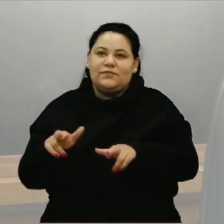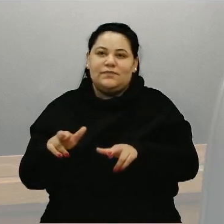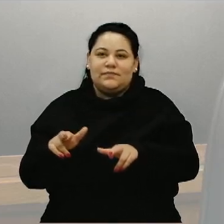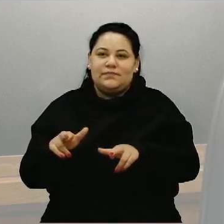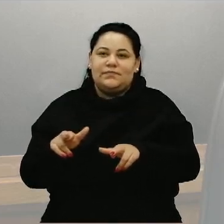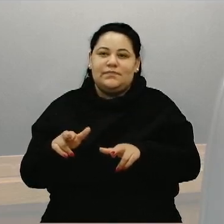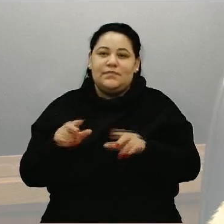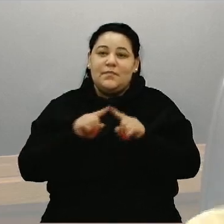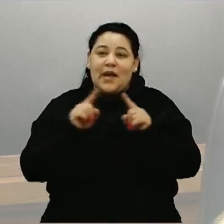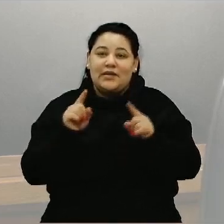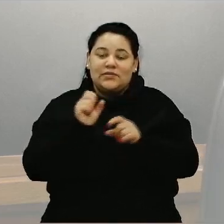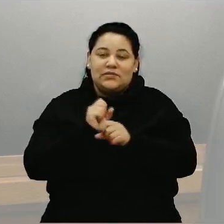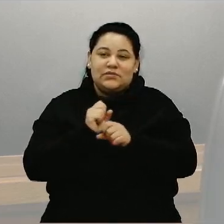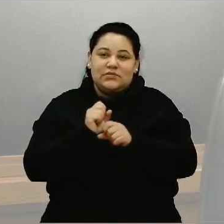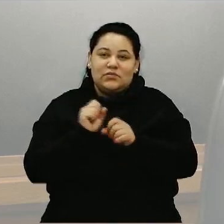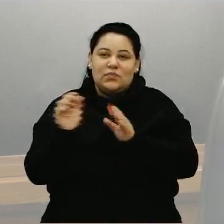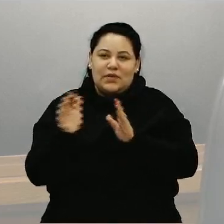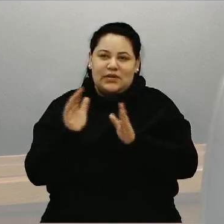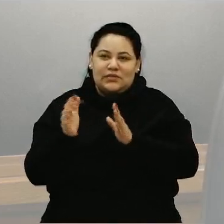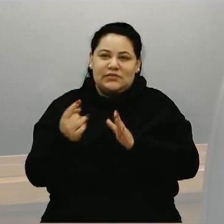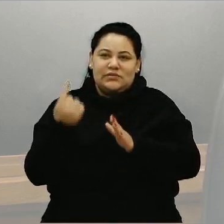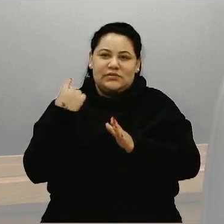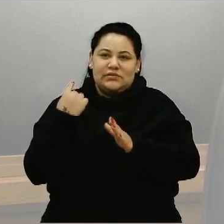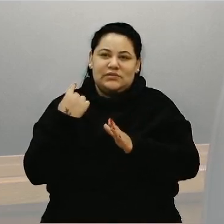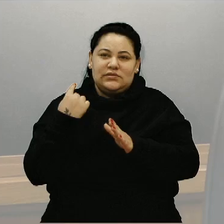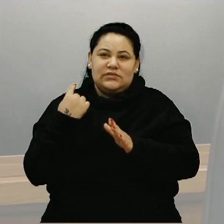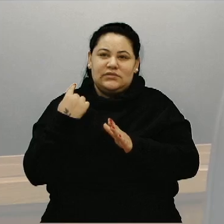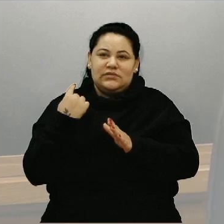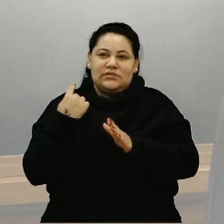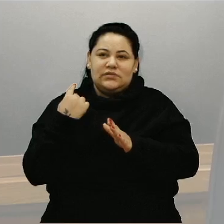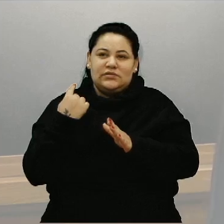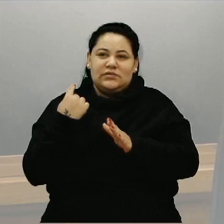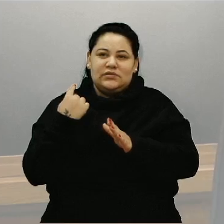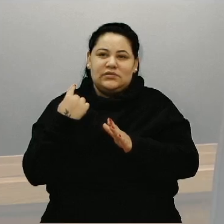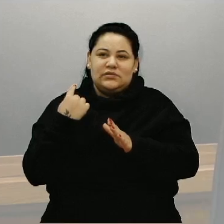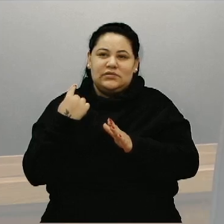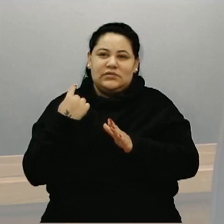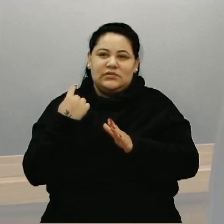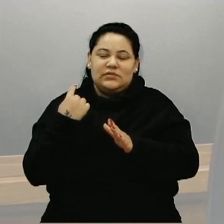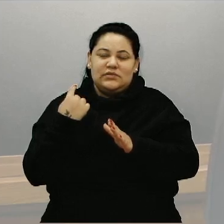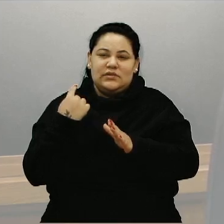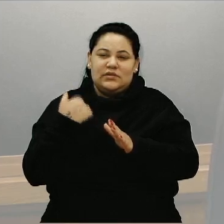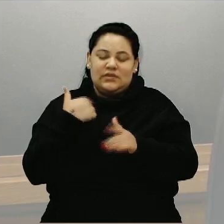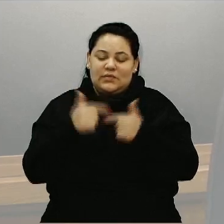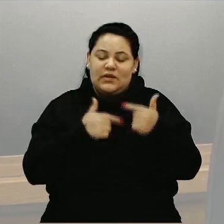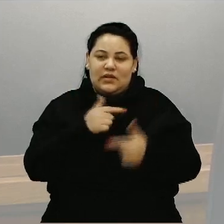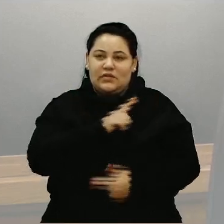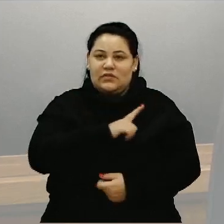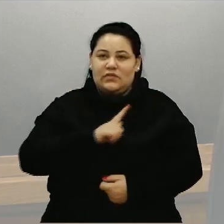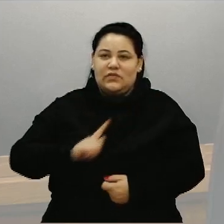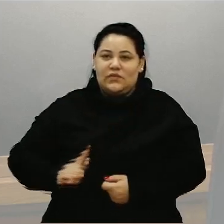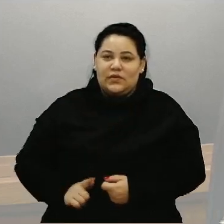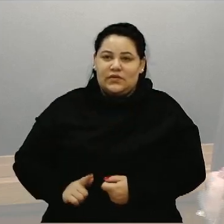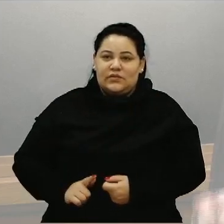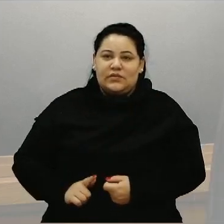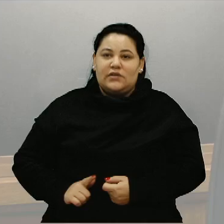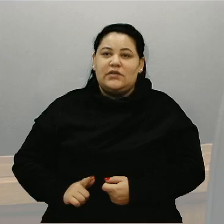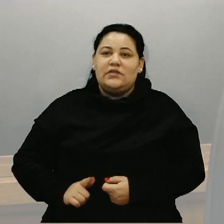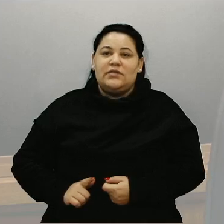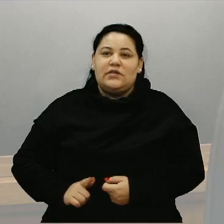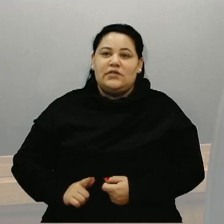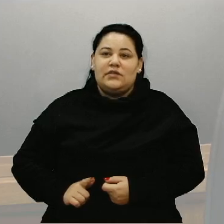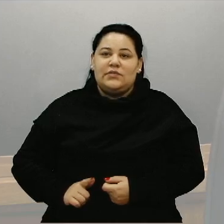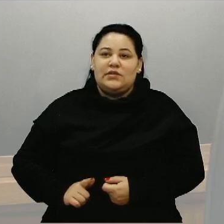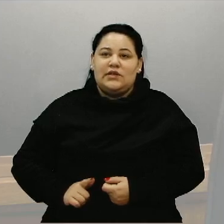na época que eu trabalhei no governo, quando então o prefeito era o Pepe Vargas, a gente